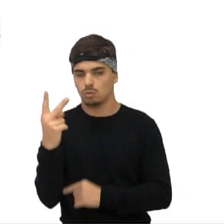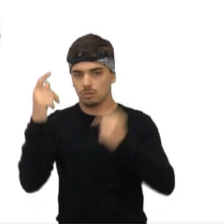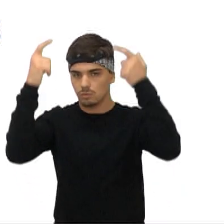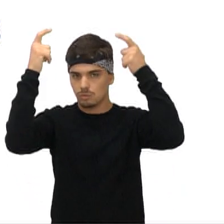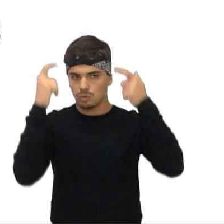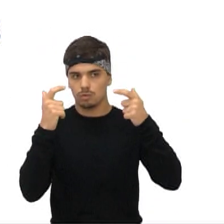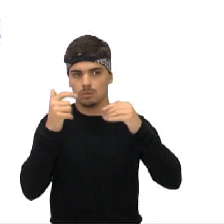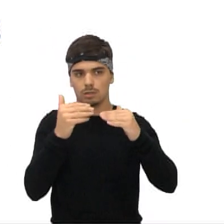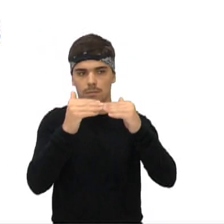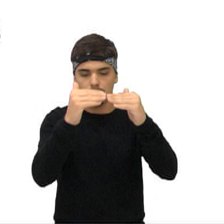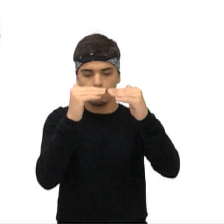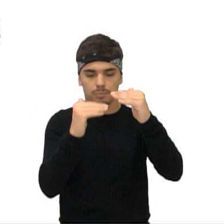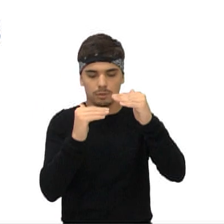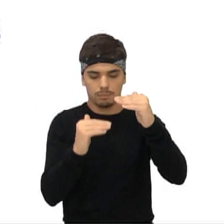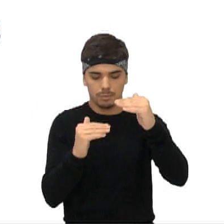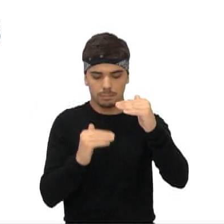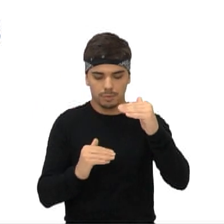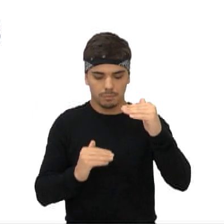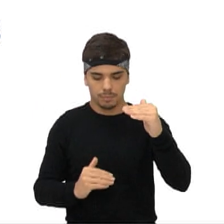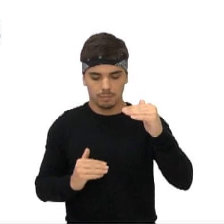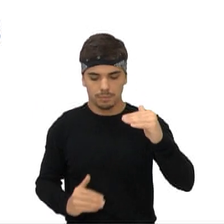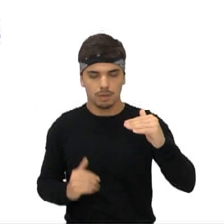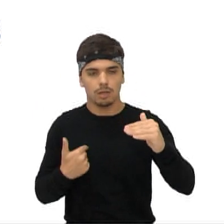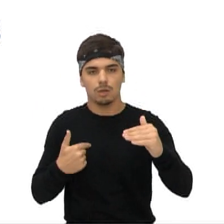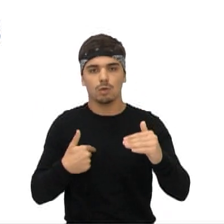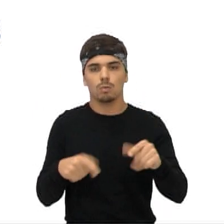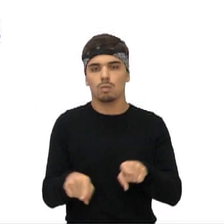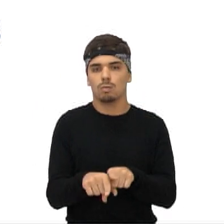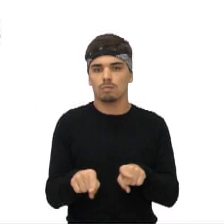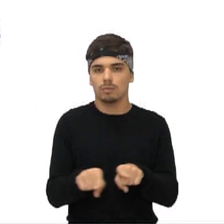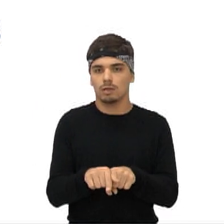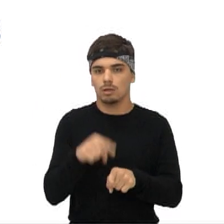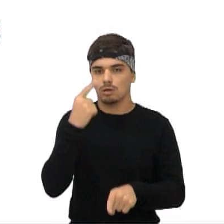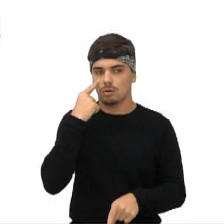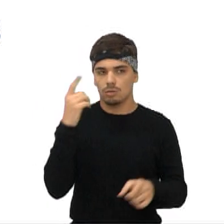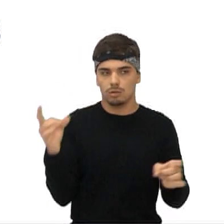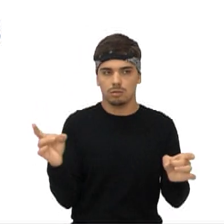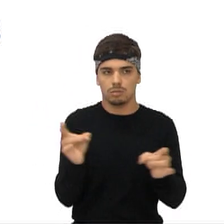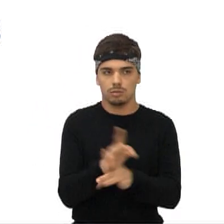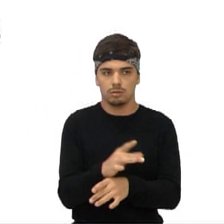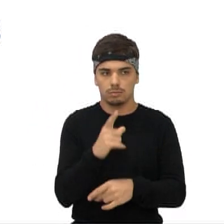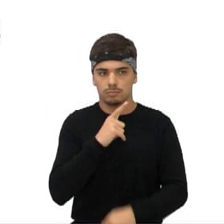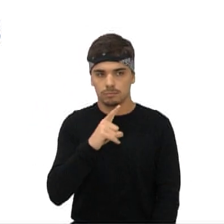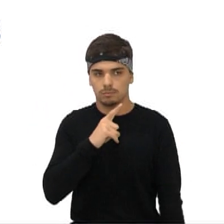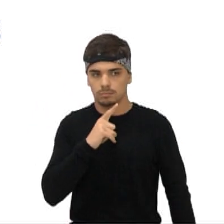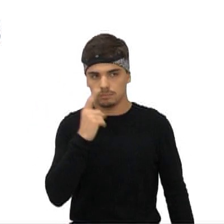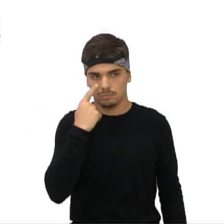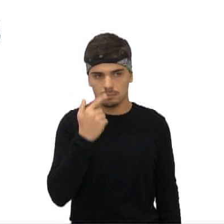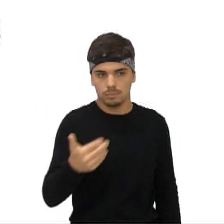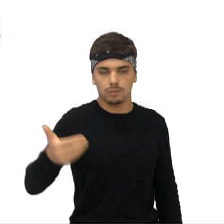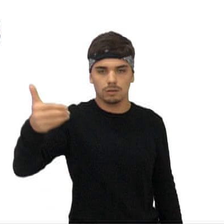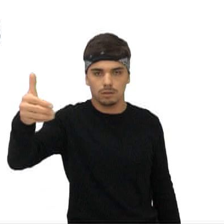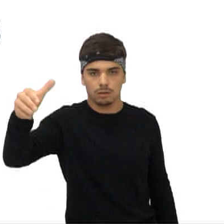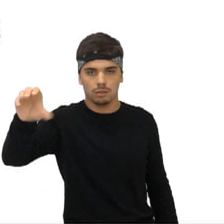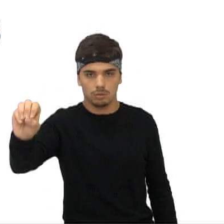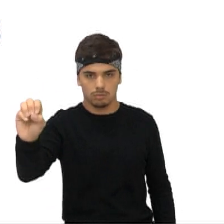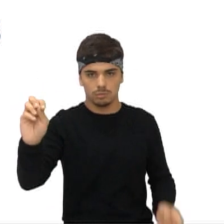Então, eu cheguei à conclusão que, dentre esses lançamentos, existem